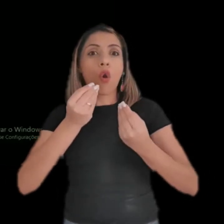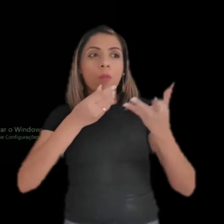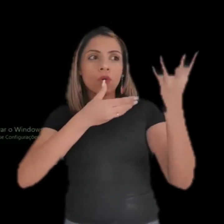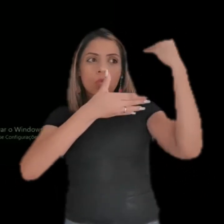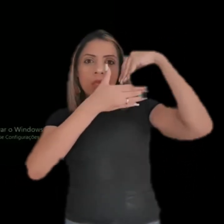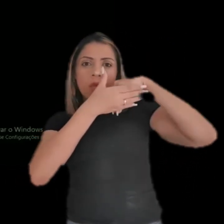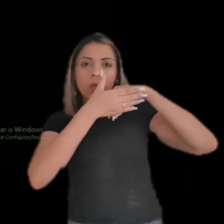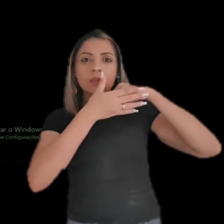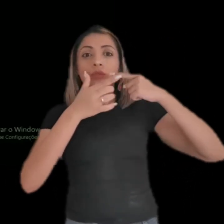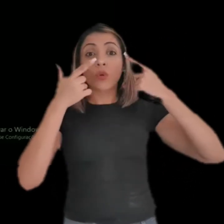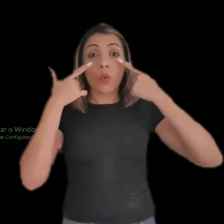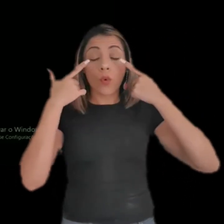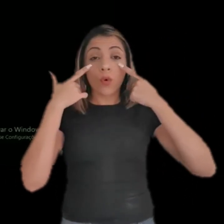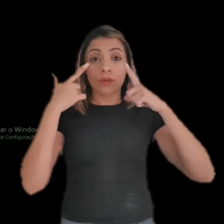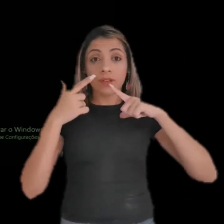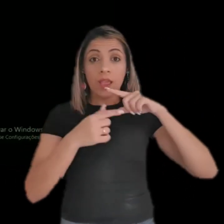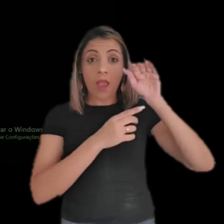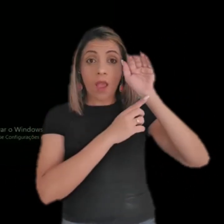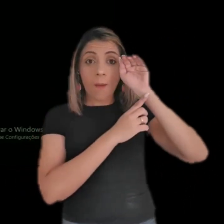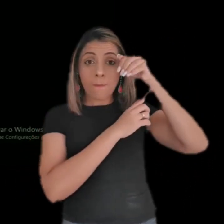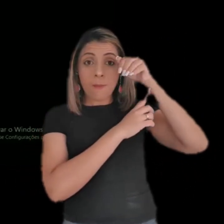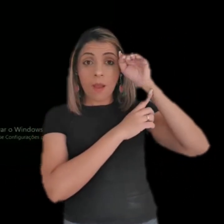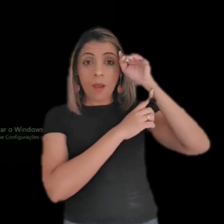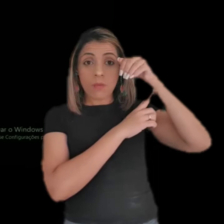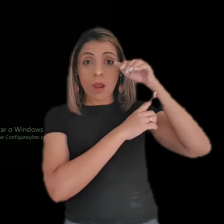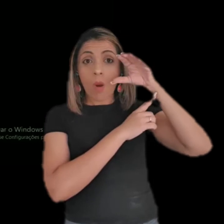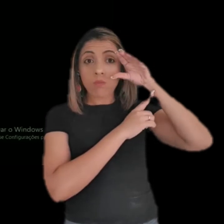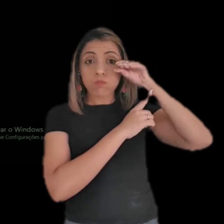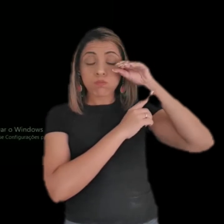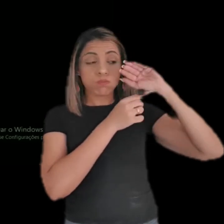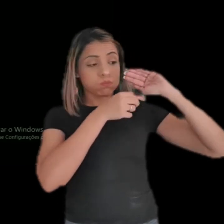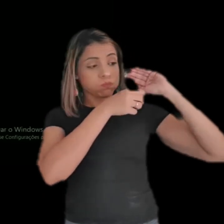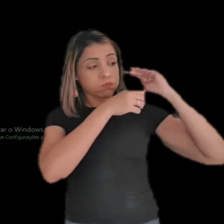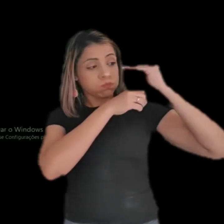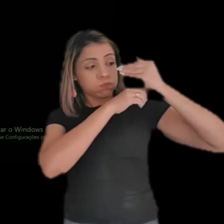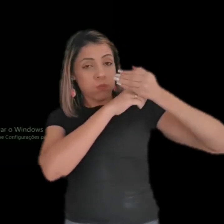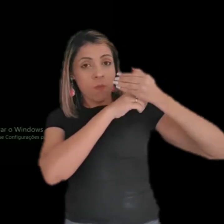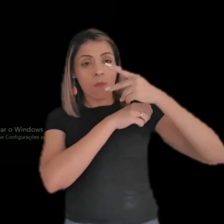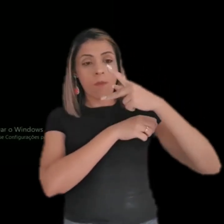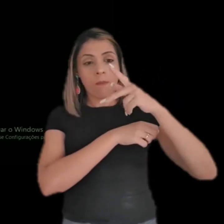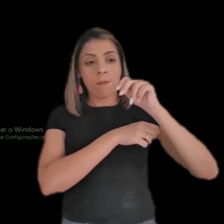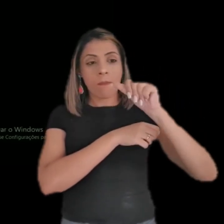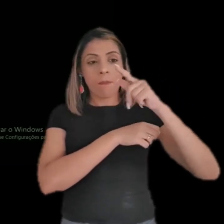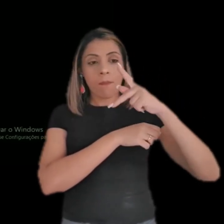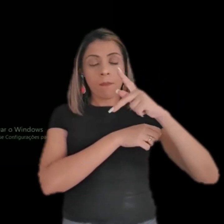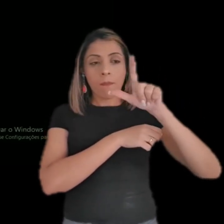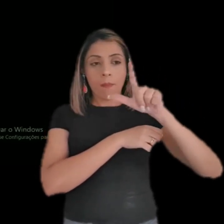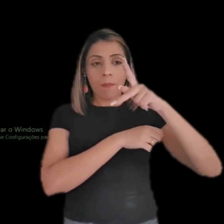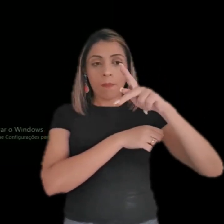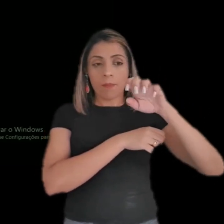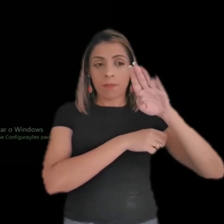olho. Então, visto externamente, nós temos aqui a pálpebra, né, que é a pele que vai regular o fechamento e abertura do